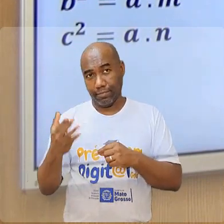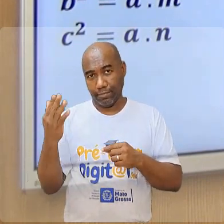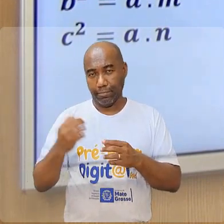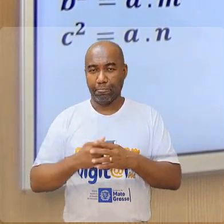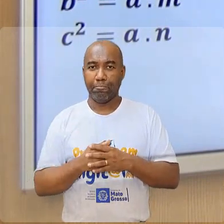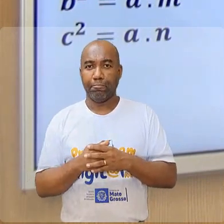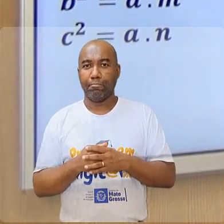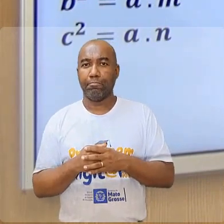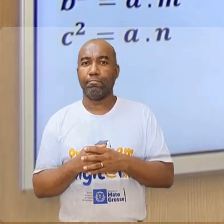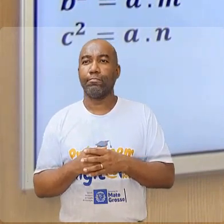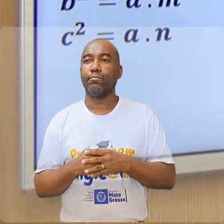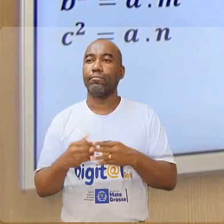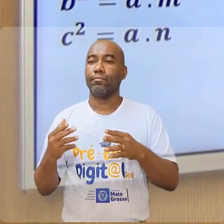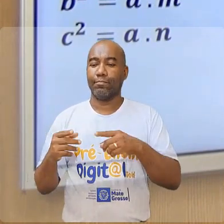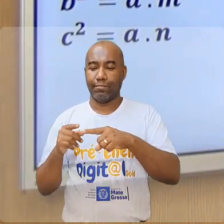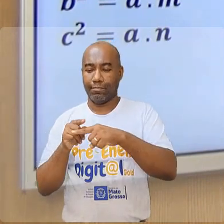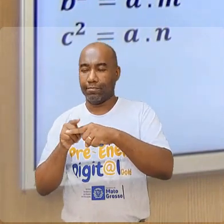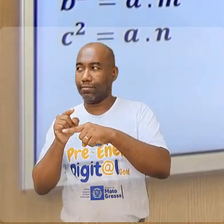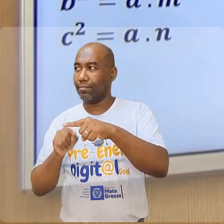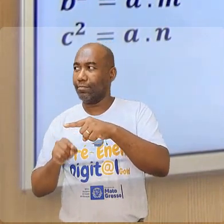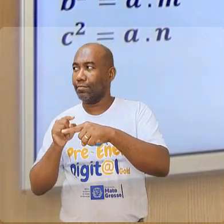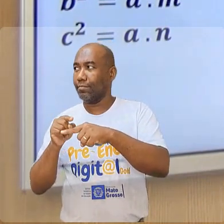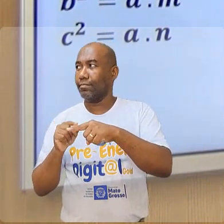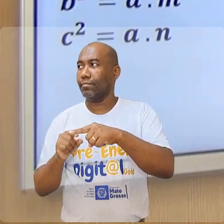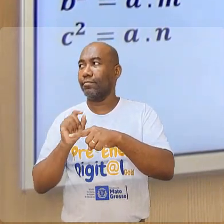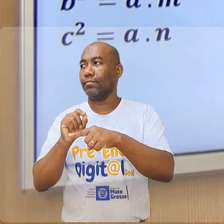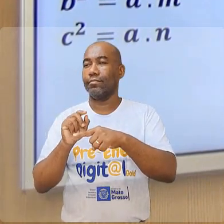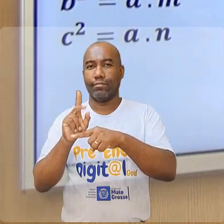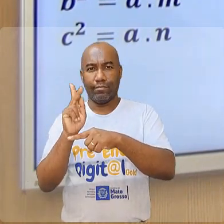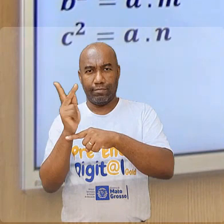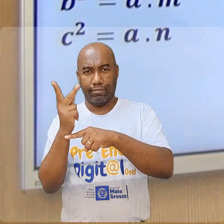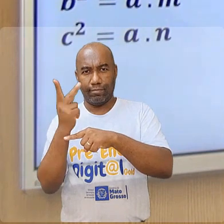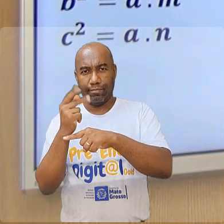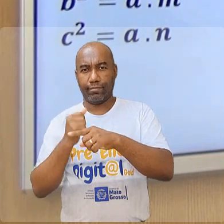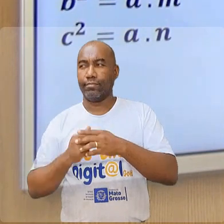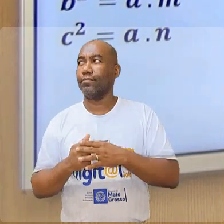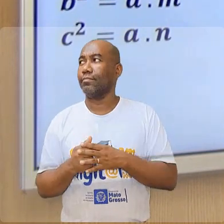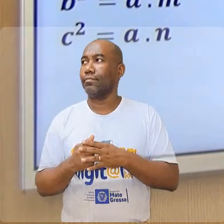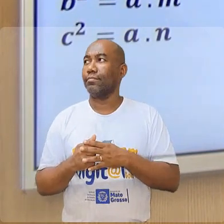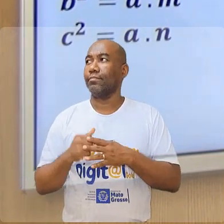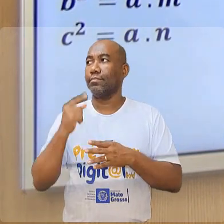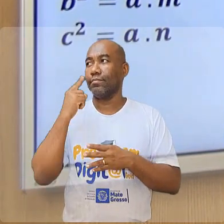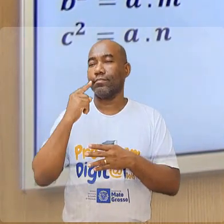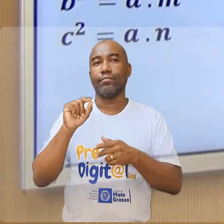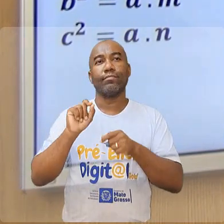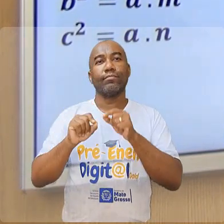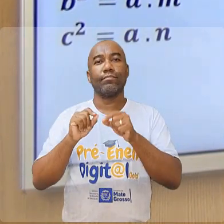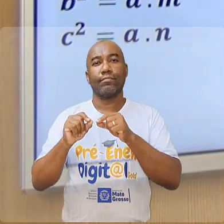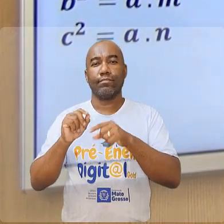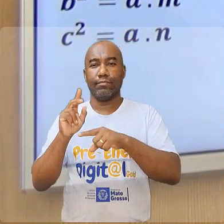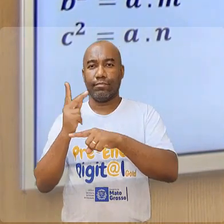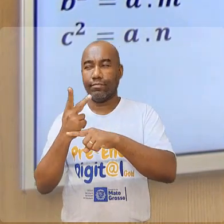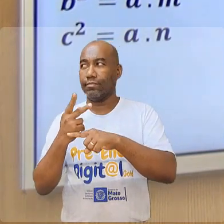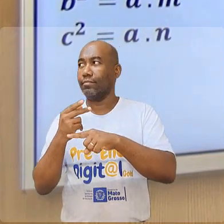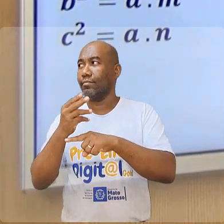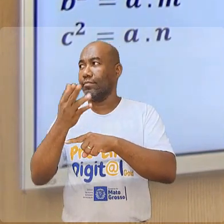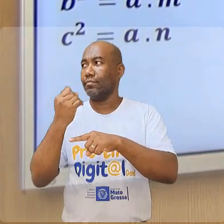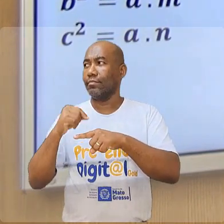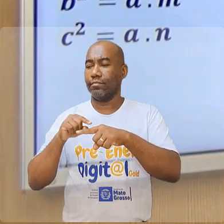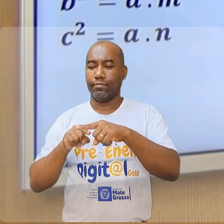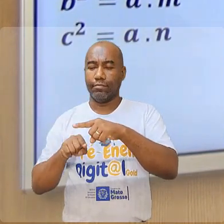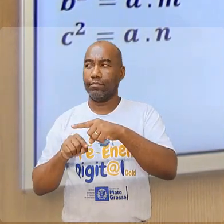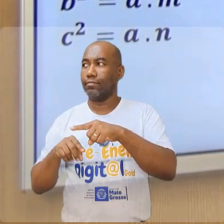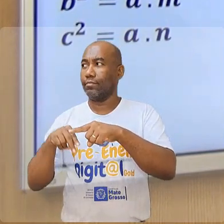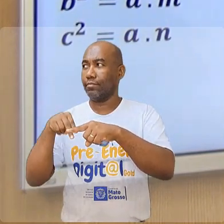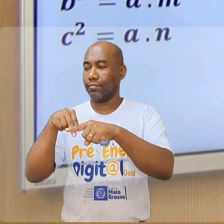vamos lá quem eu vou pegar nesse triângulo mede Pô vou pegar o ar repara que eu peguei um h se eu pegar o